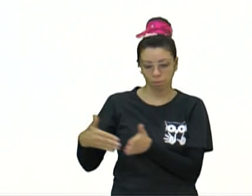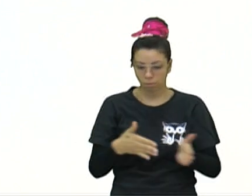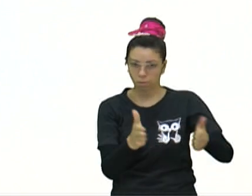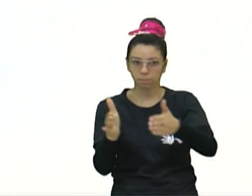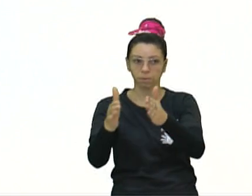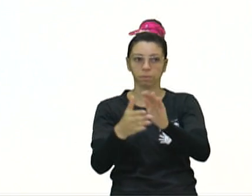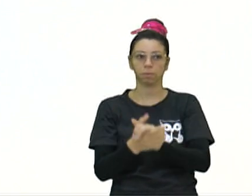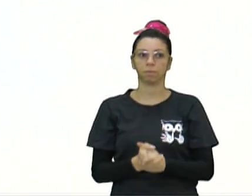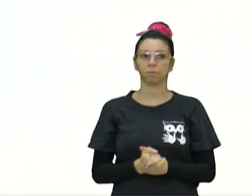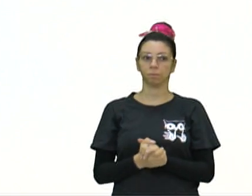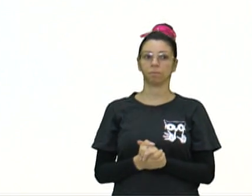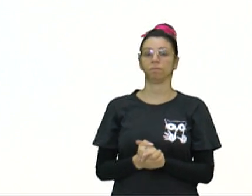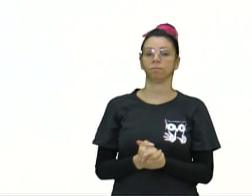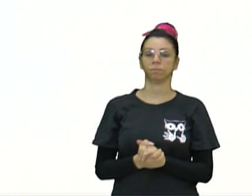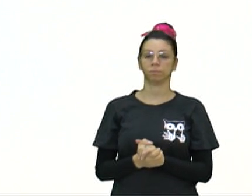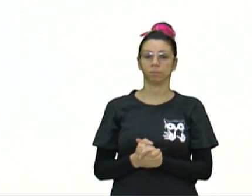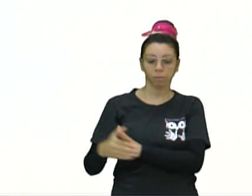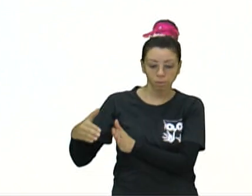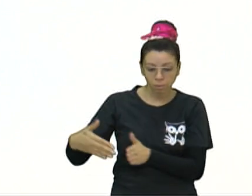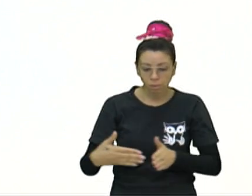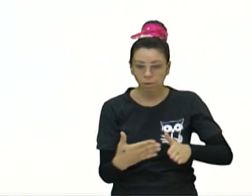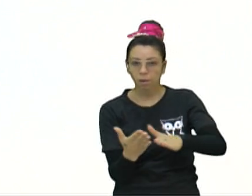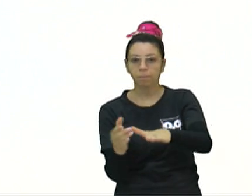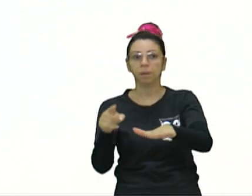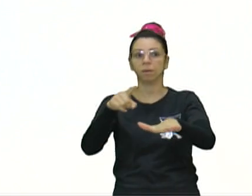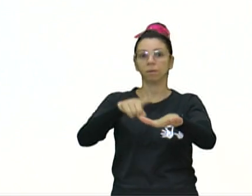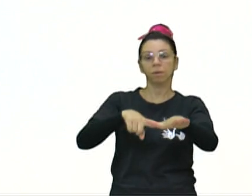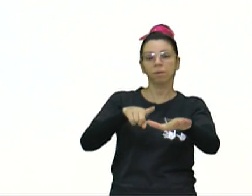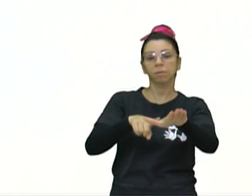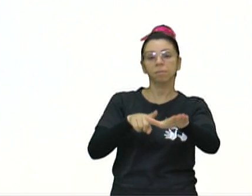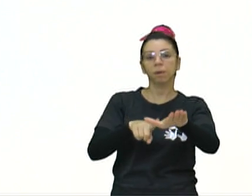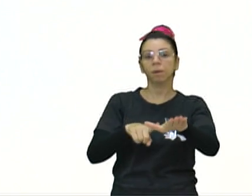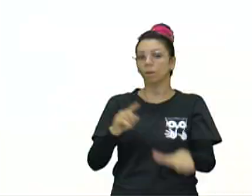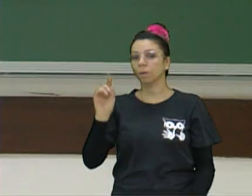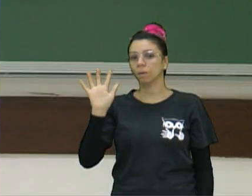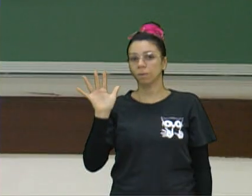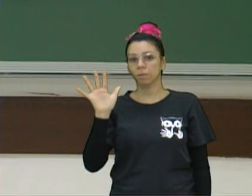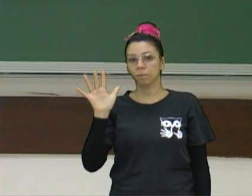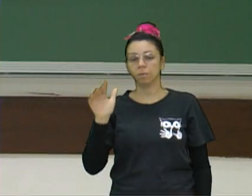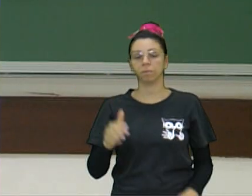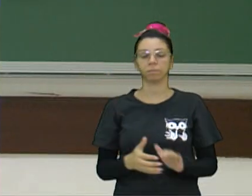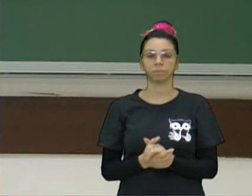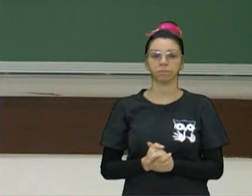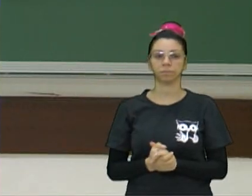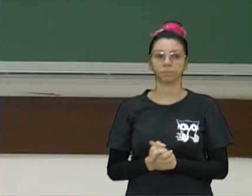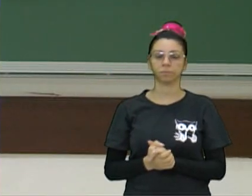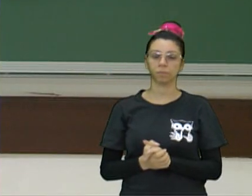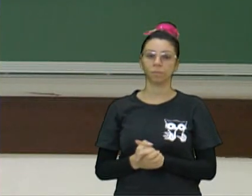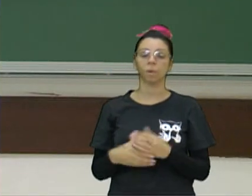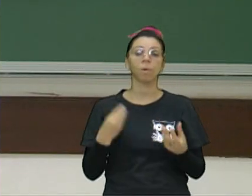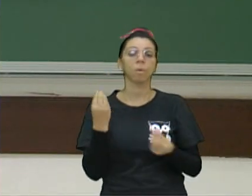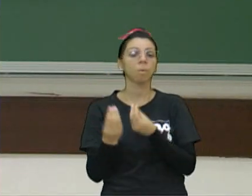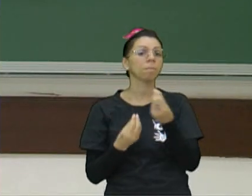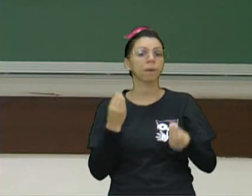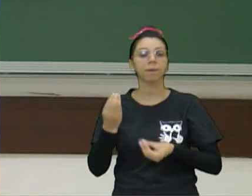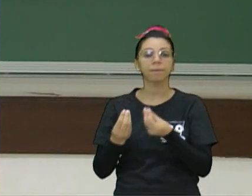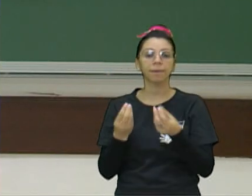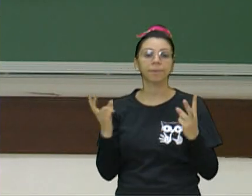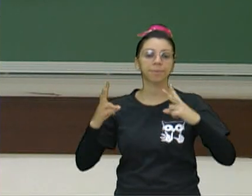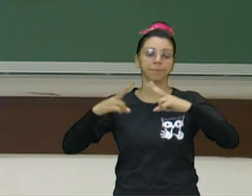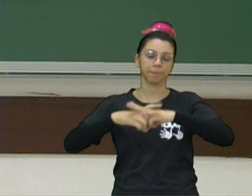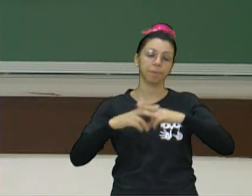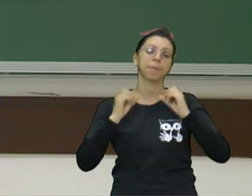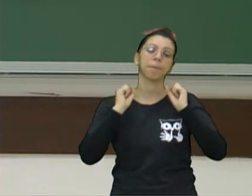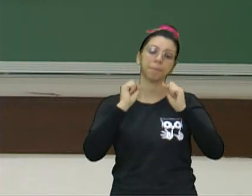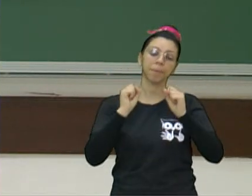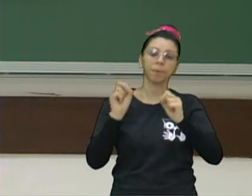nosso português, ficaria o quê? Caminho dos pés e das mãos. Então remete bastante à forma como é lutada, né? Então o Taekwondo é